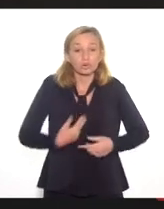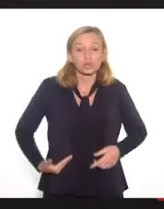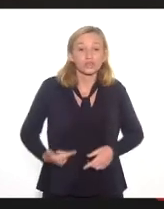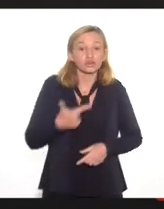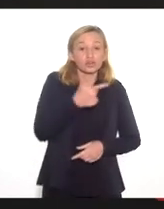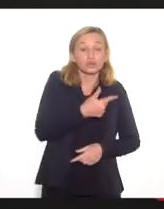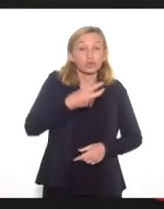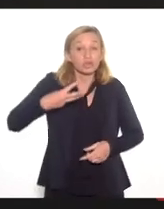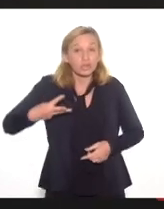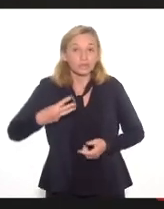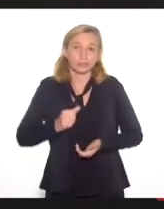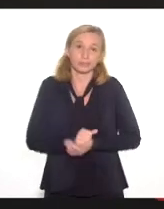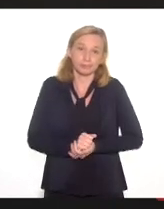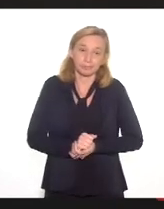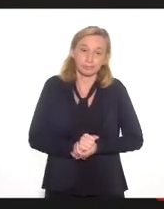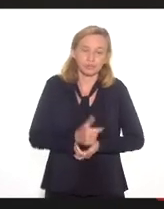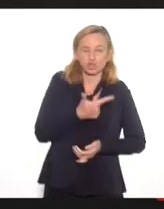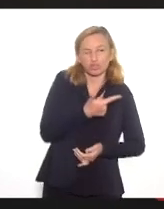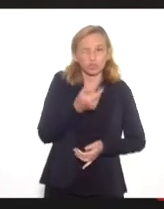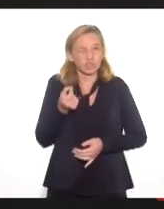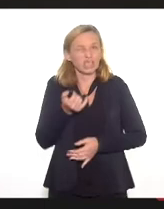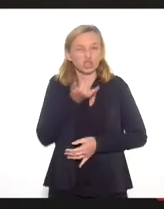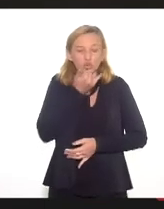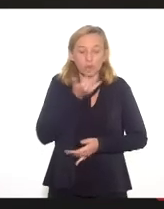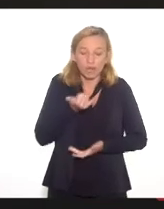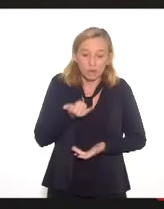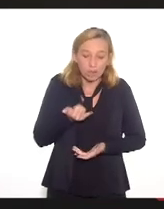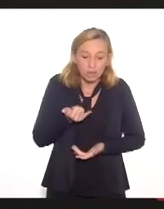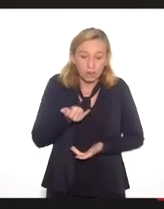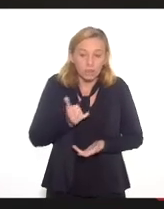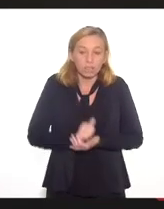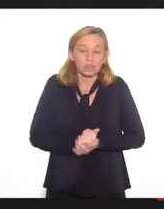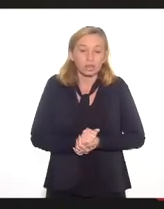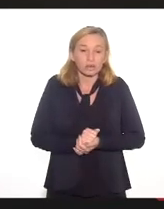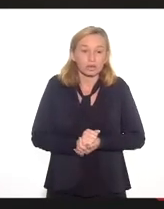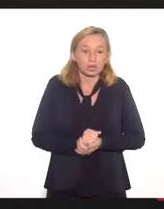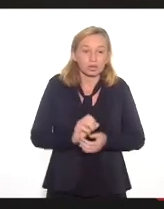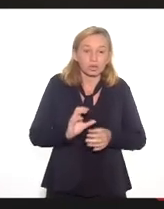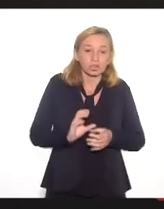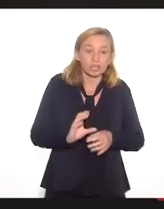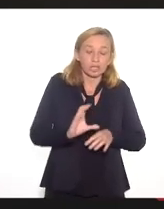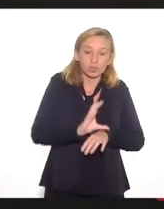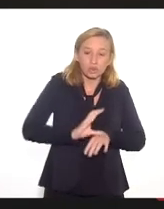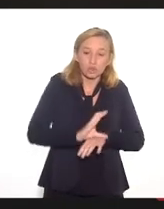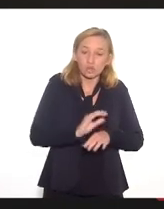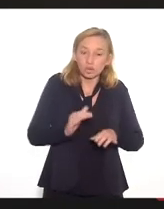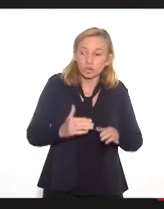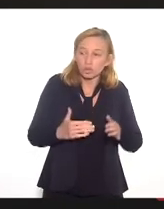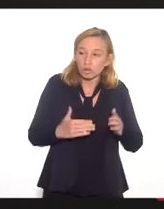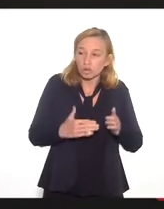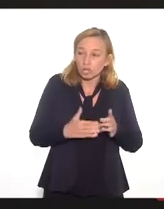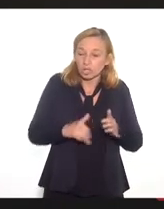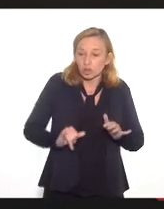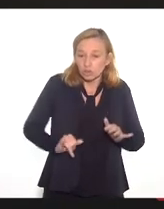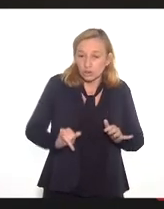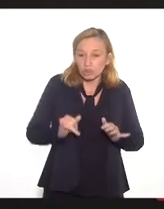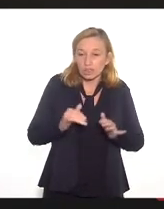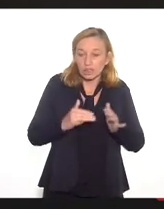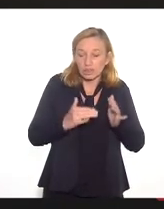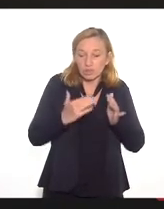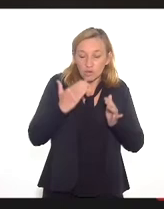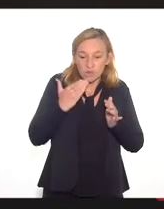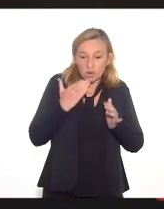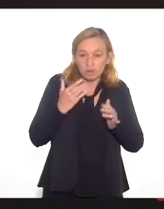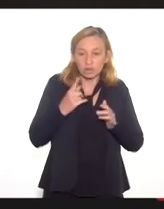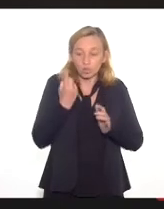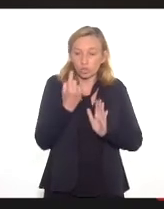2013 em 2010 desculpa a Constituição sofre uma emenda onde se diz que